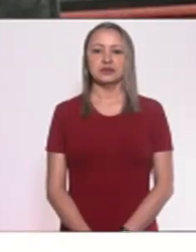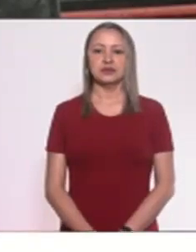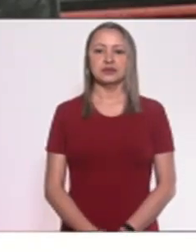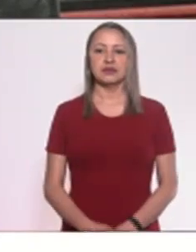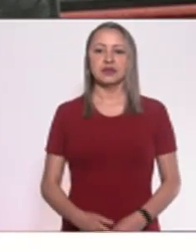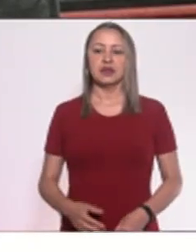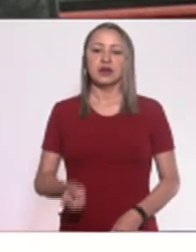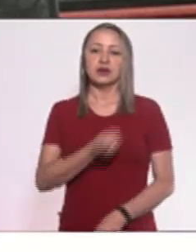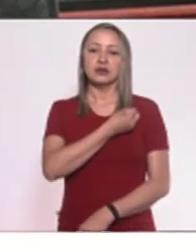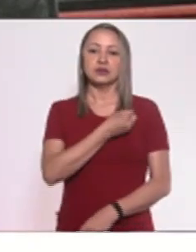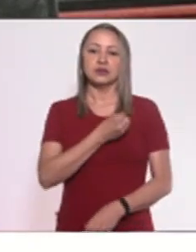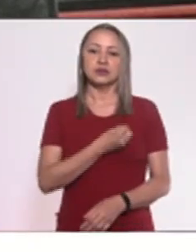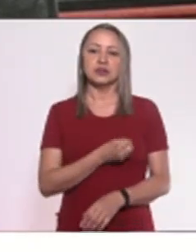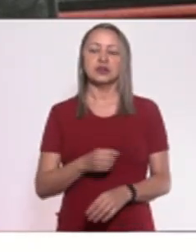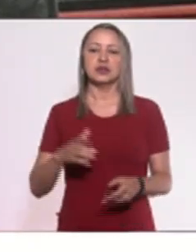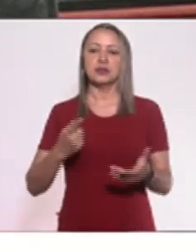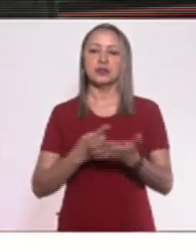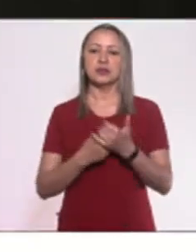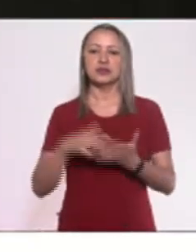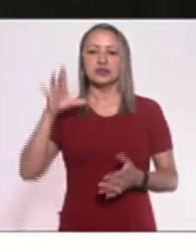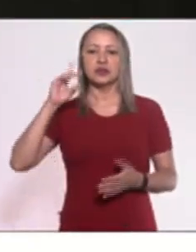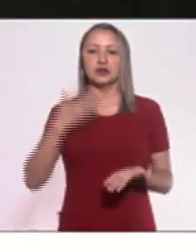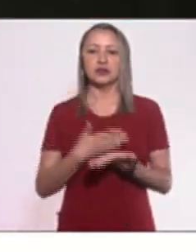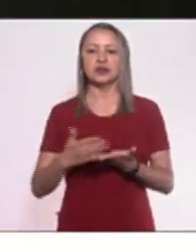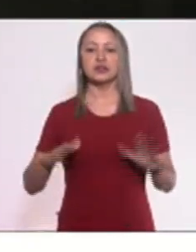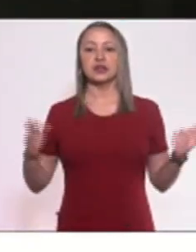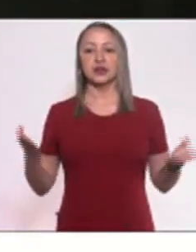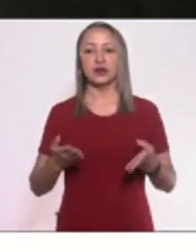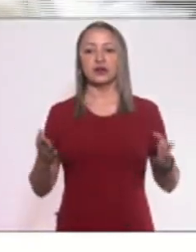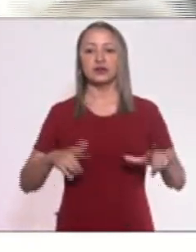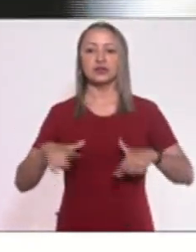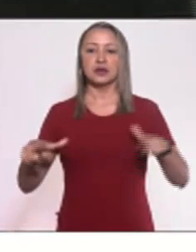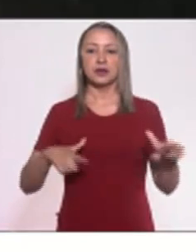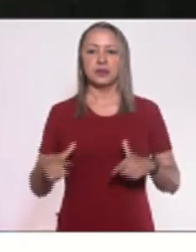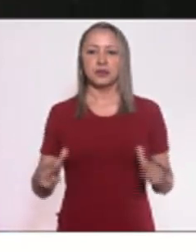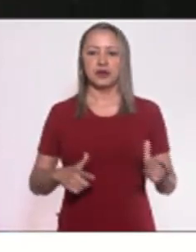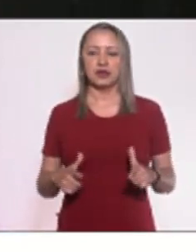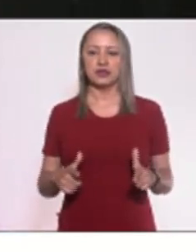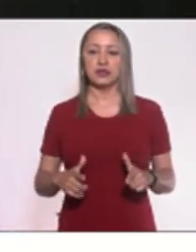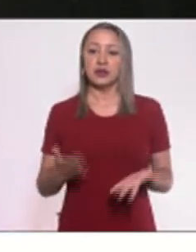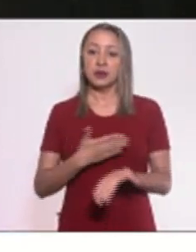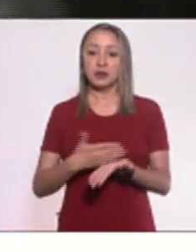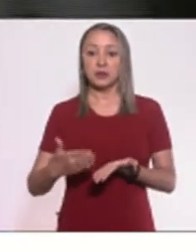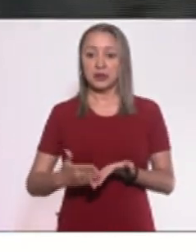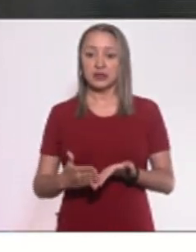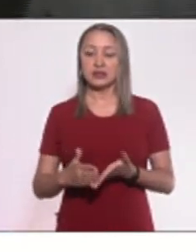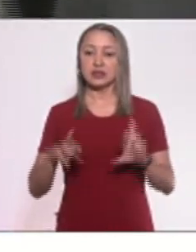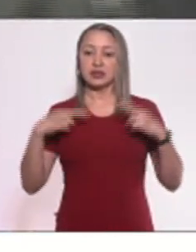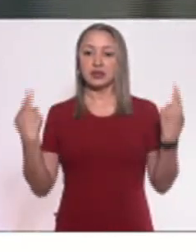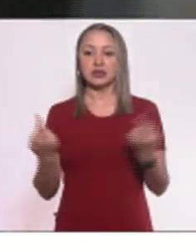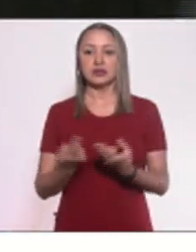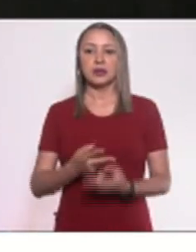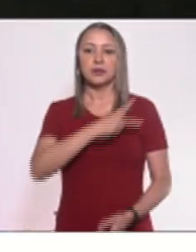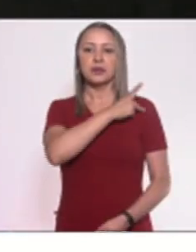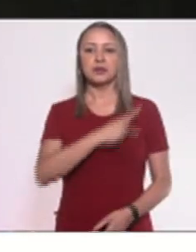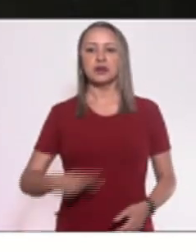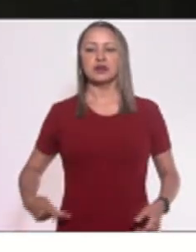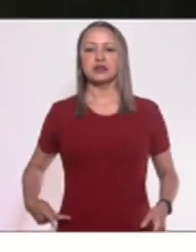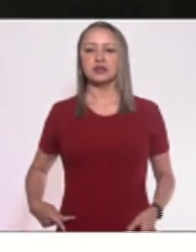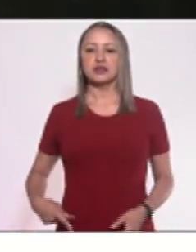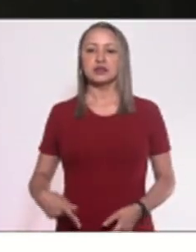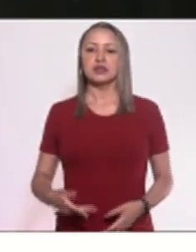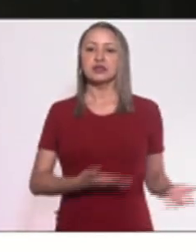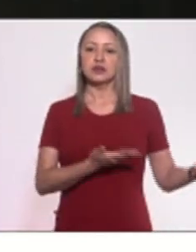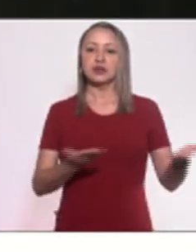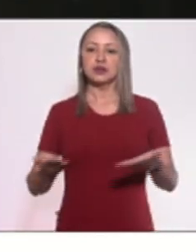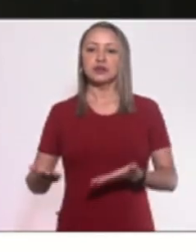Havendo o número legal e sob a proteção de Deus, iniciamos os nossos trabalhos. Está aberta a sessão. A presidência convida o senhor